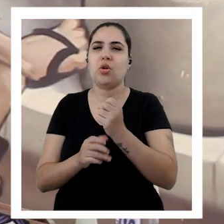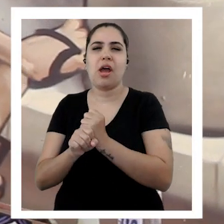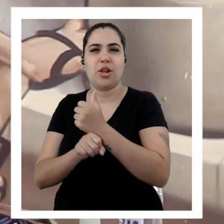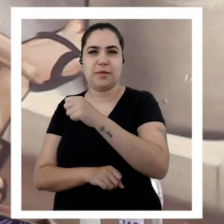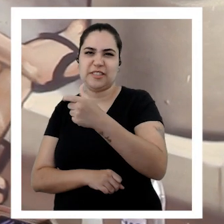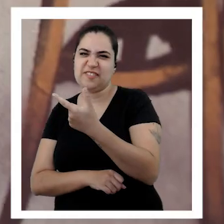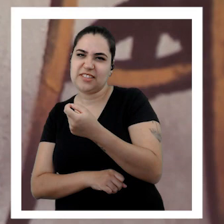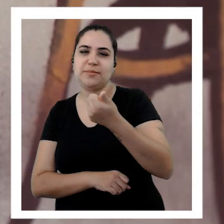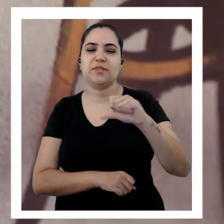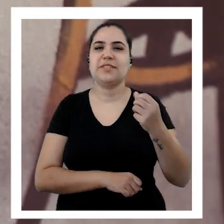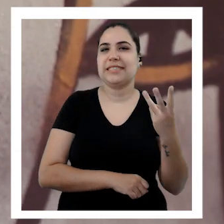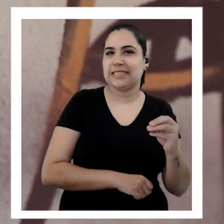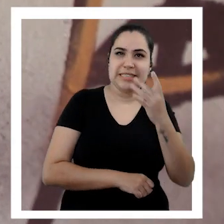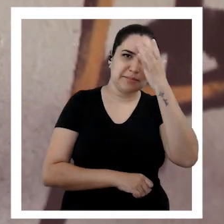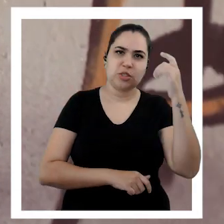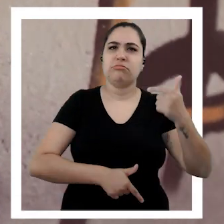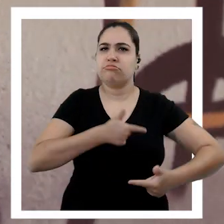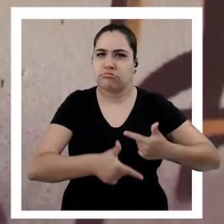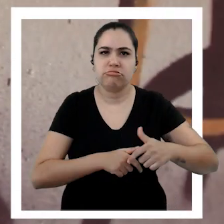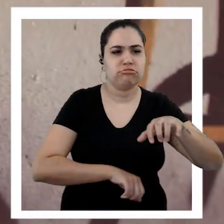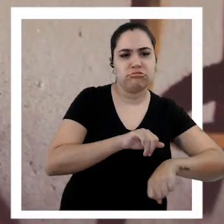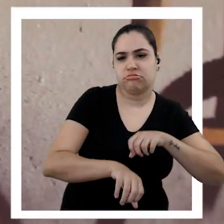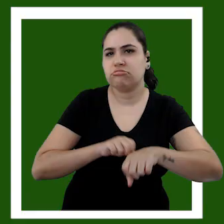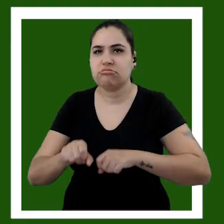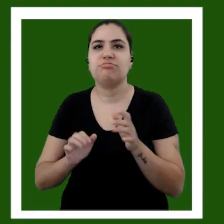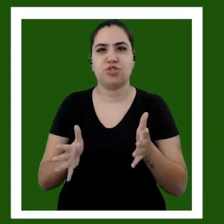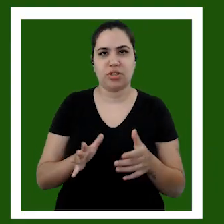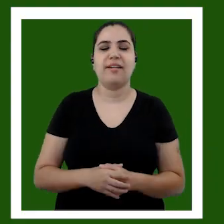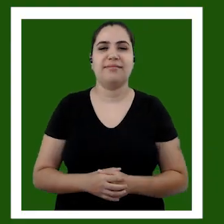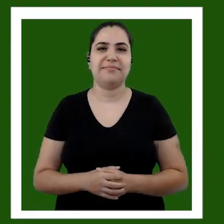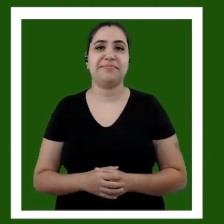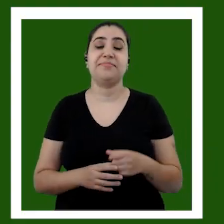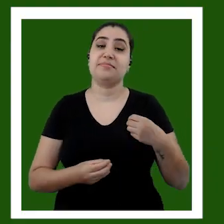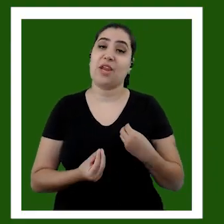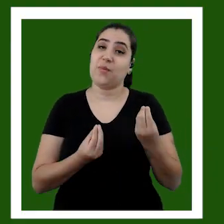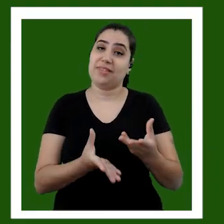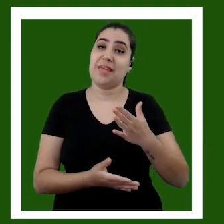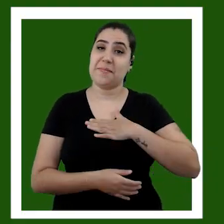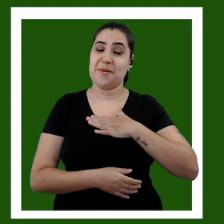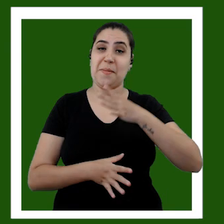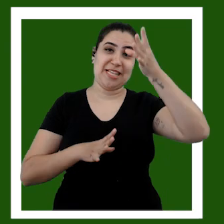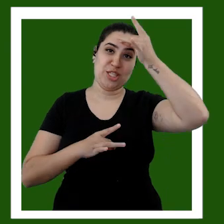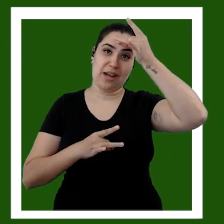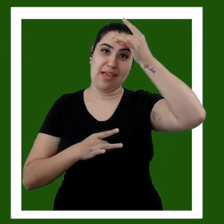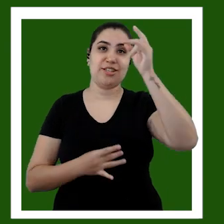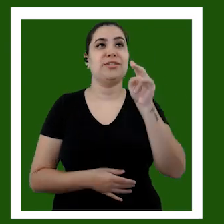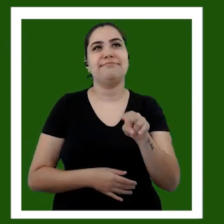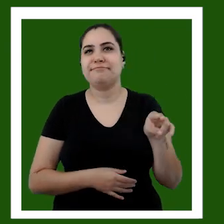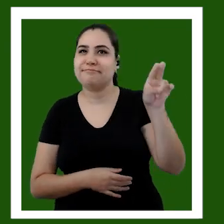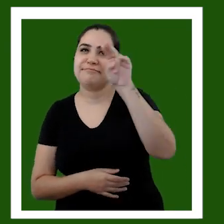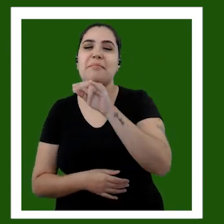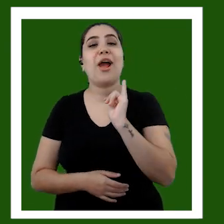anos 20, 30, pessoal já nativo aí. E eu trouxe meus personagens, né,